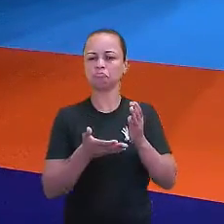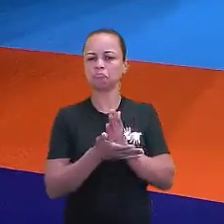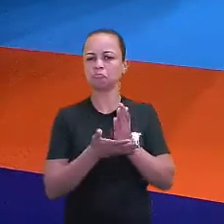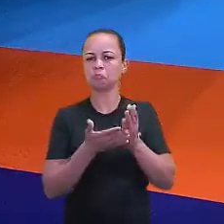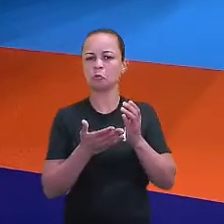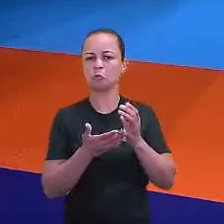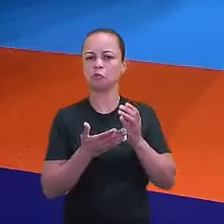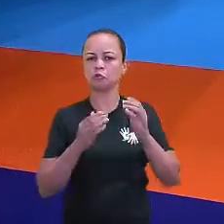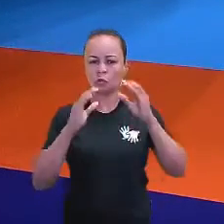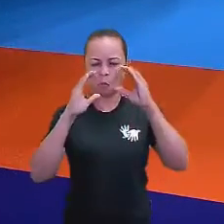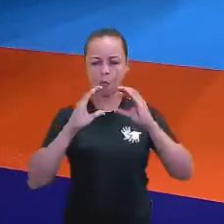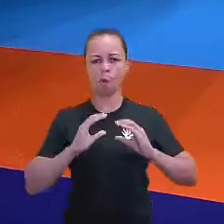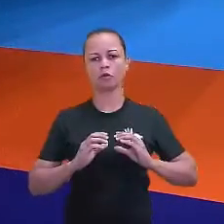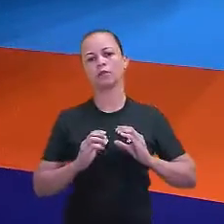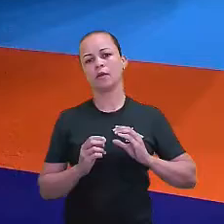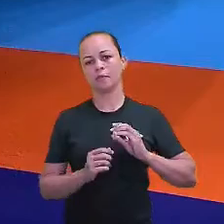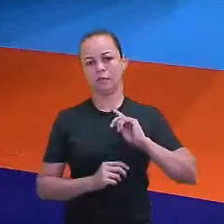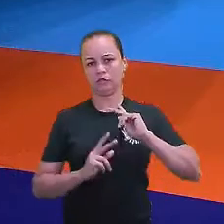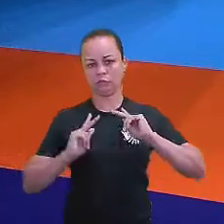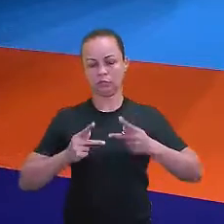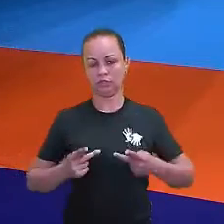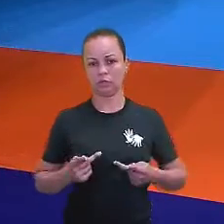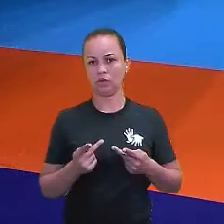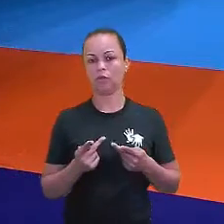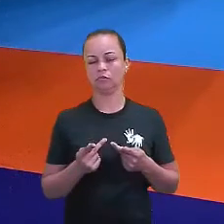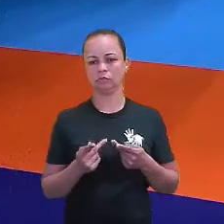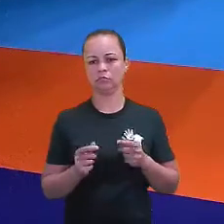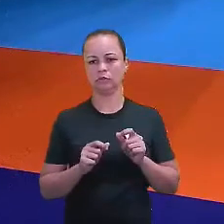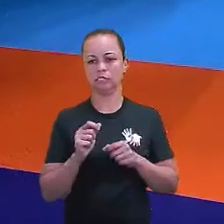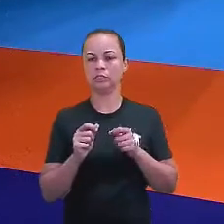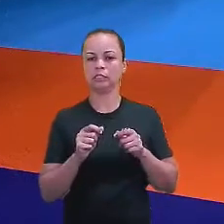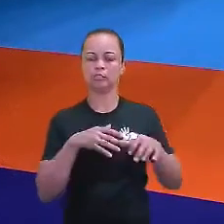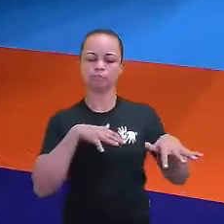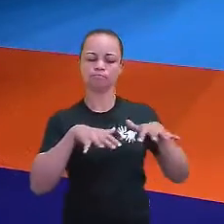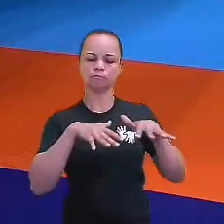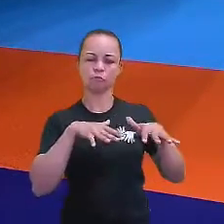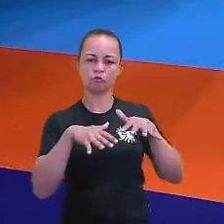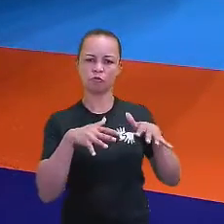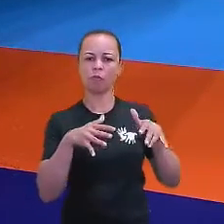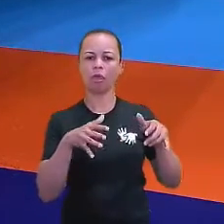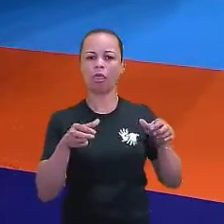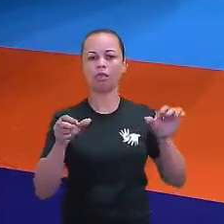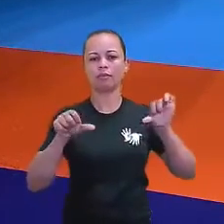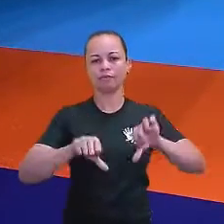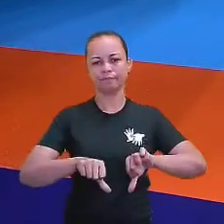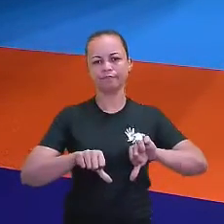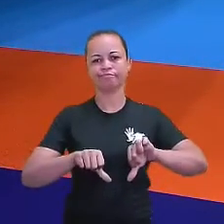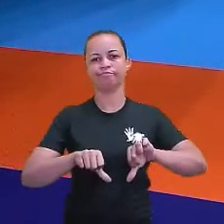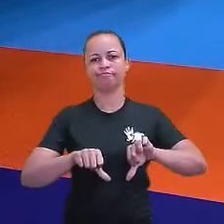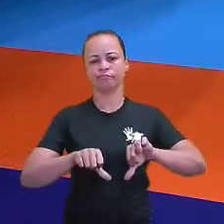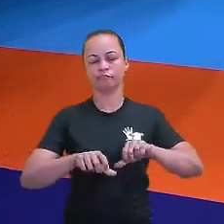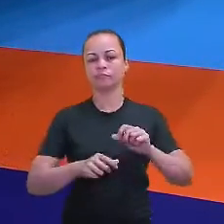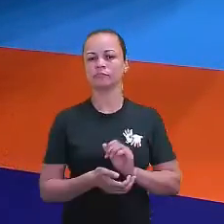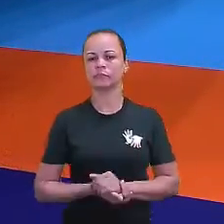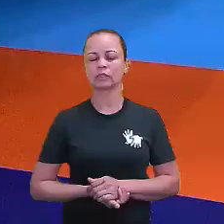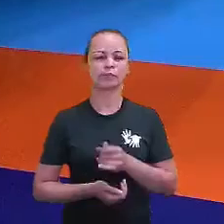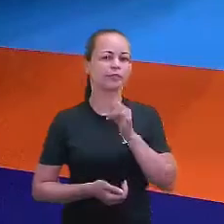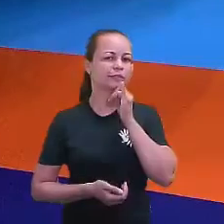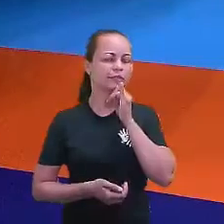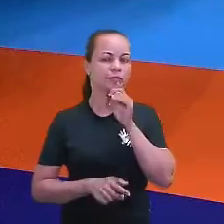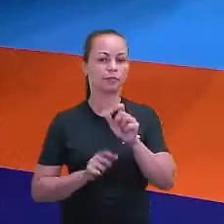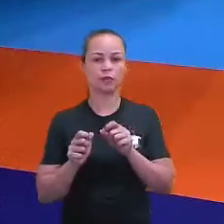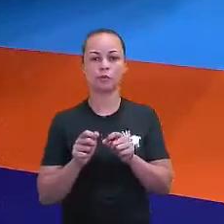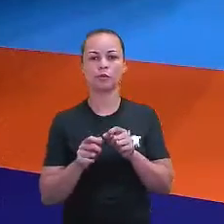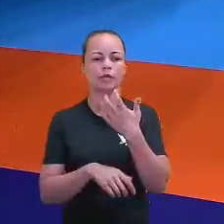comportamentos humanos, do homem, que permite um movimento extremamente negativo, que é o quê? Um exemplo, a gente tem